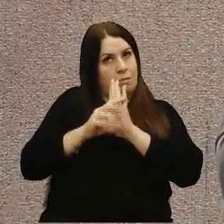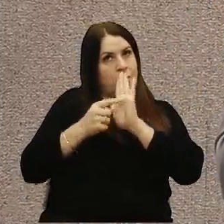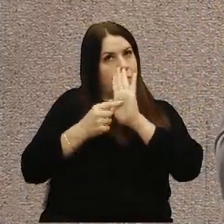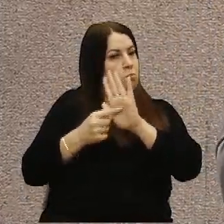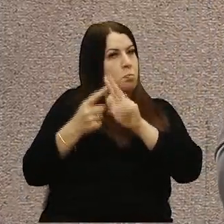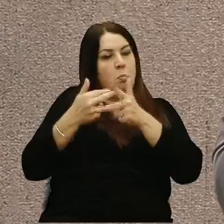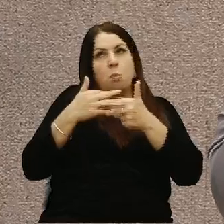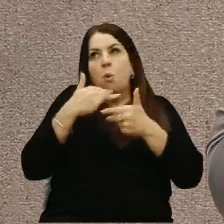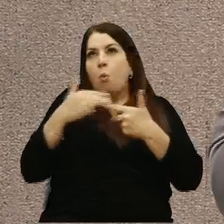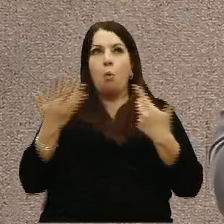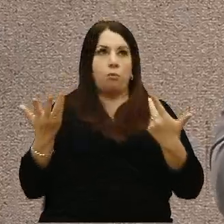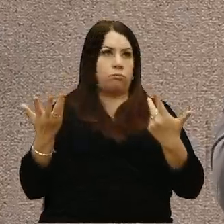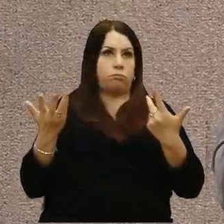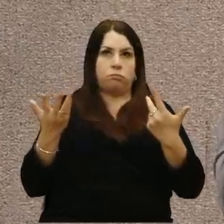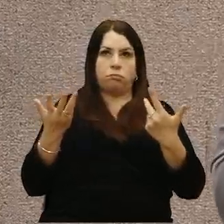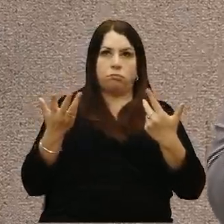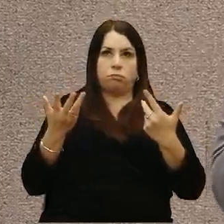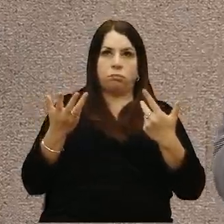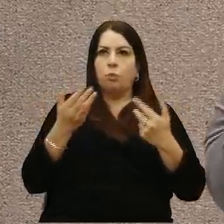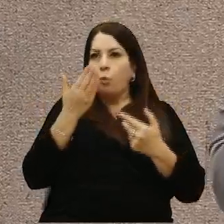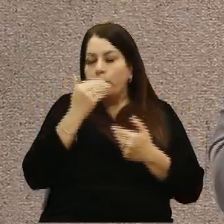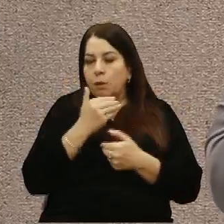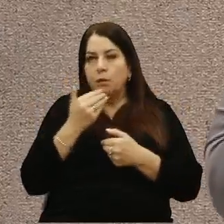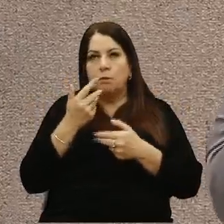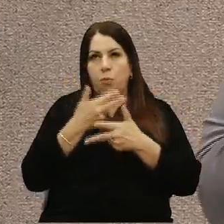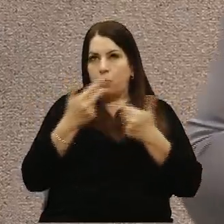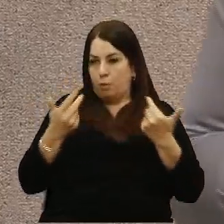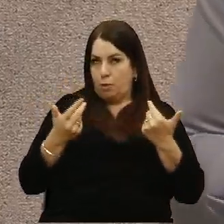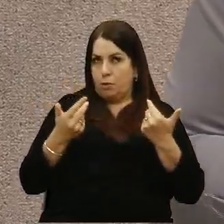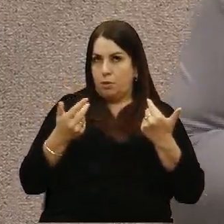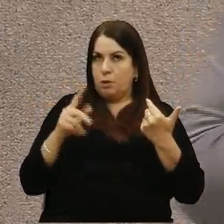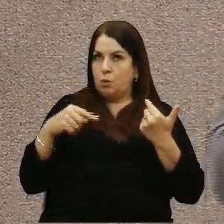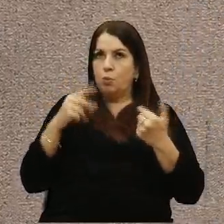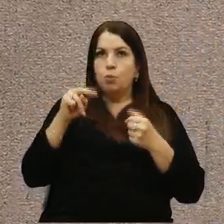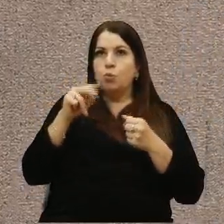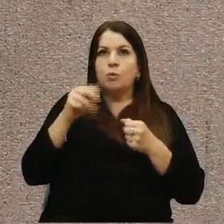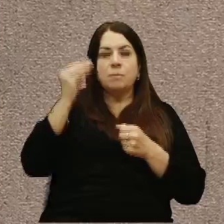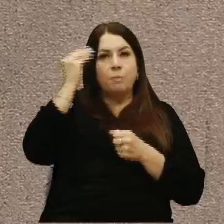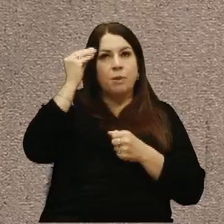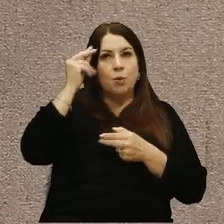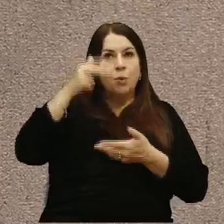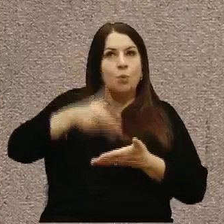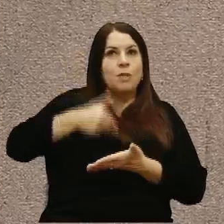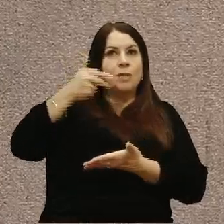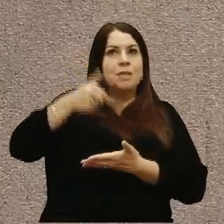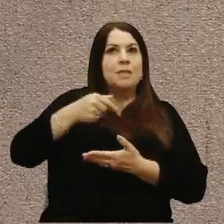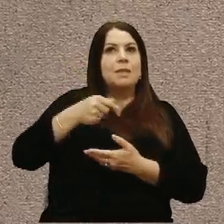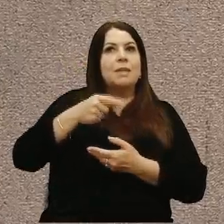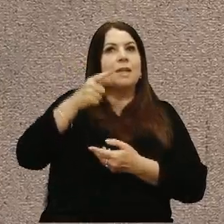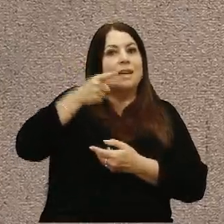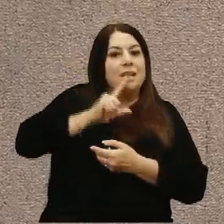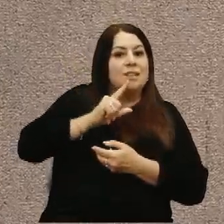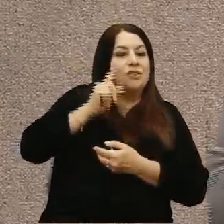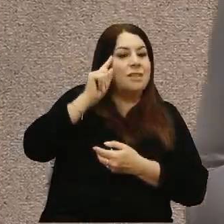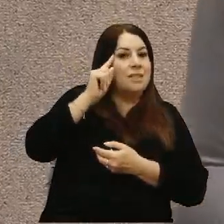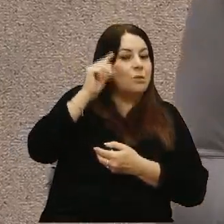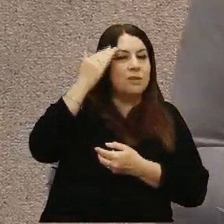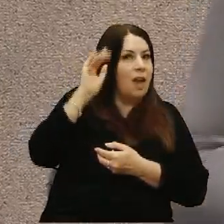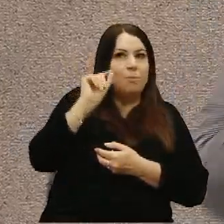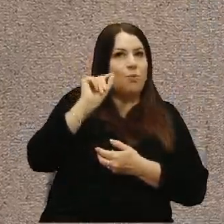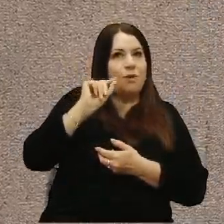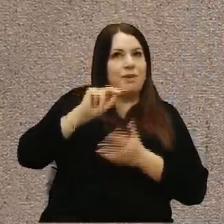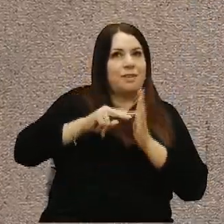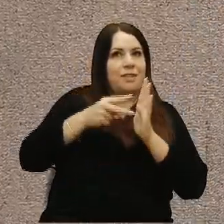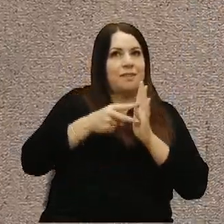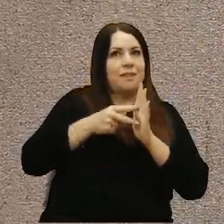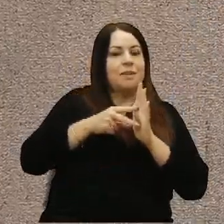uma cor, sobre uma alimentação, sobre qualquer coisa. Quanta gente que nunca provou sushi porque tem um pré-conceito com sushi. Não significa